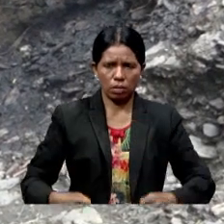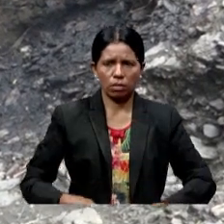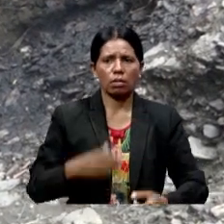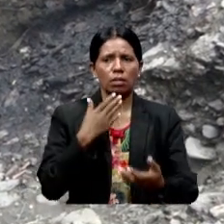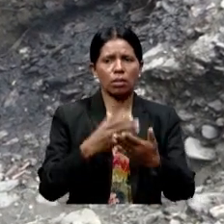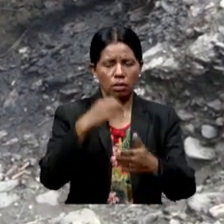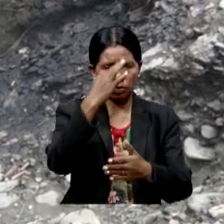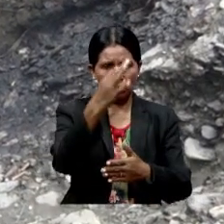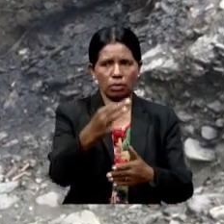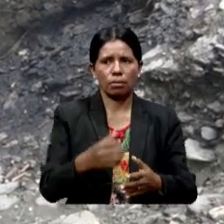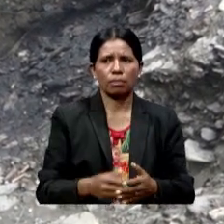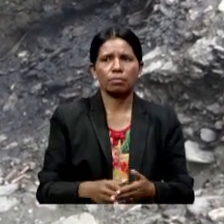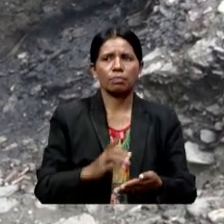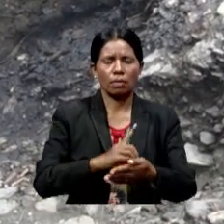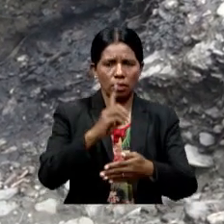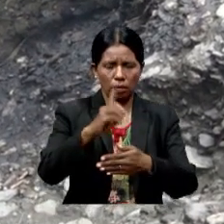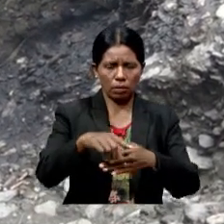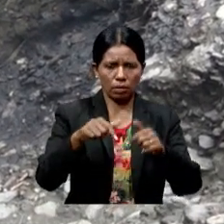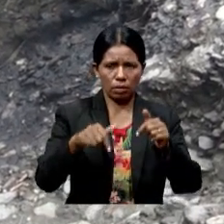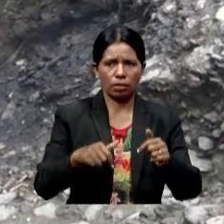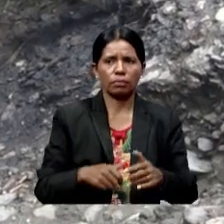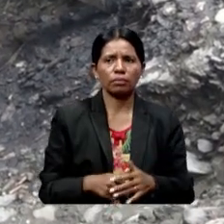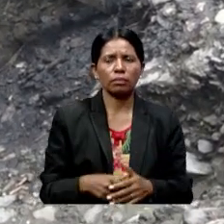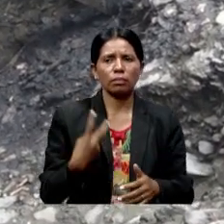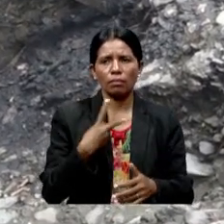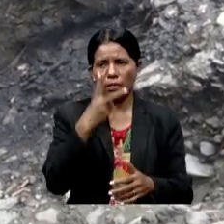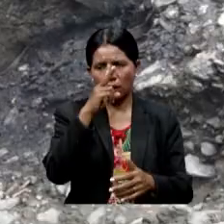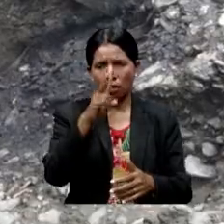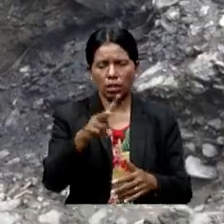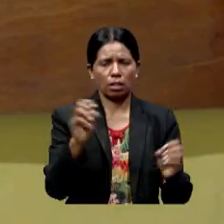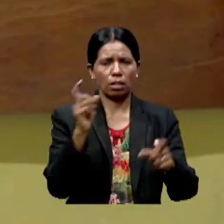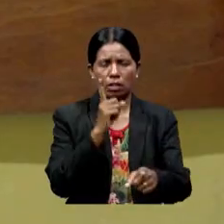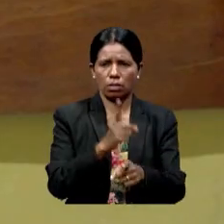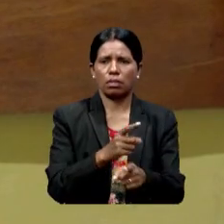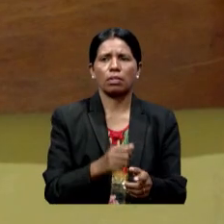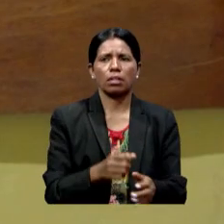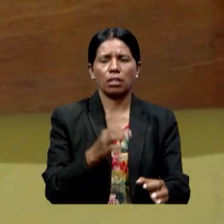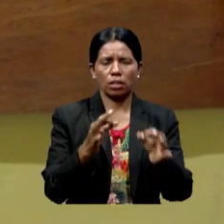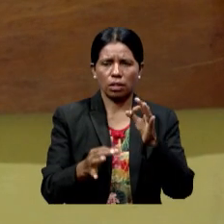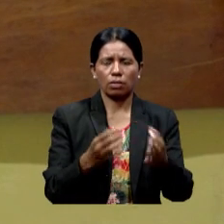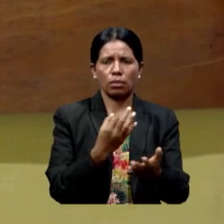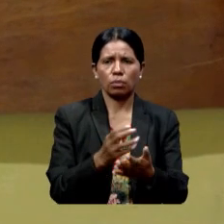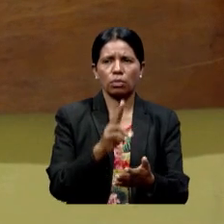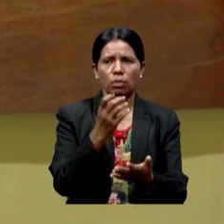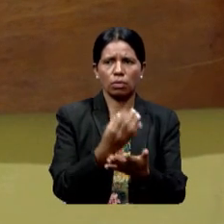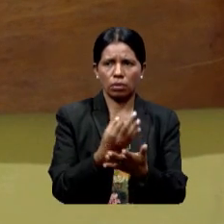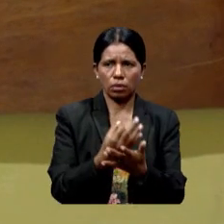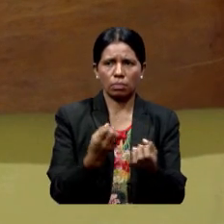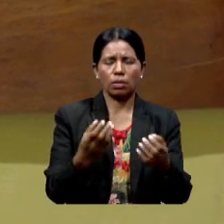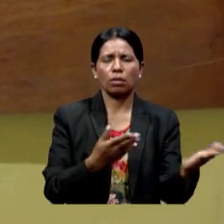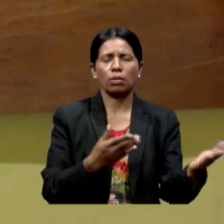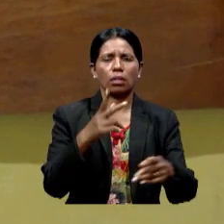ia futuro. Desenvolvimento iranene ne ita hareka da la justo. mas que gastan osan barak hodi povo